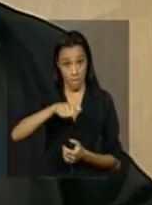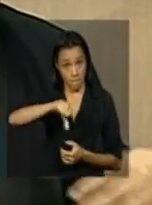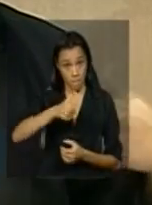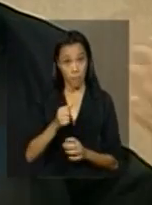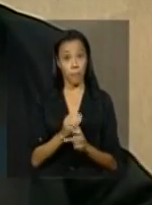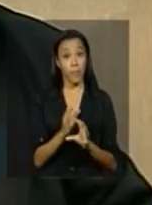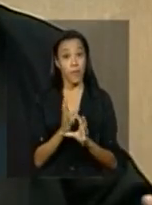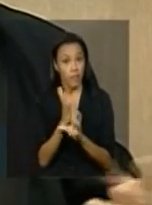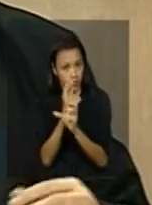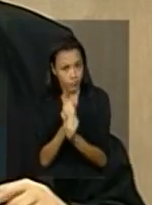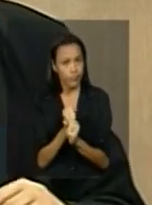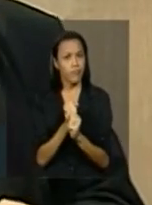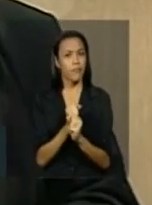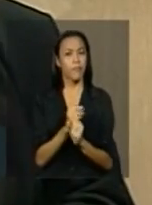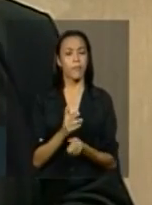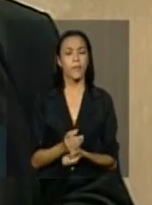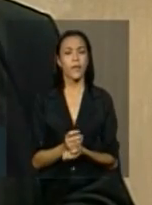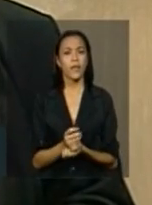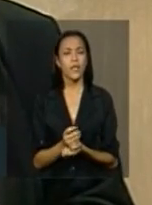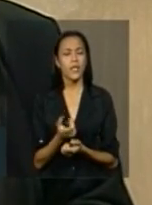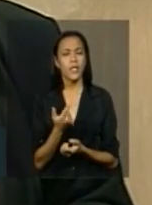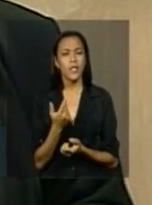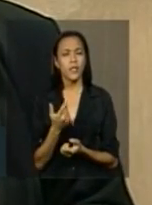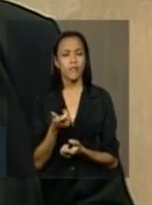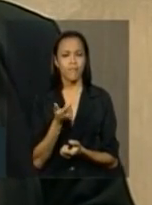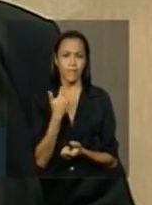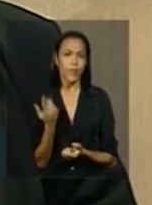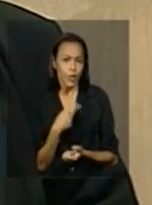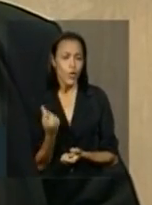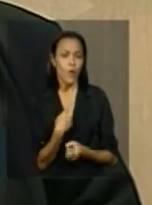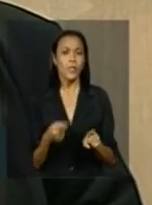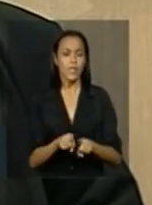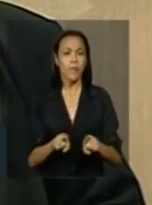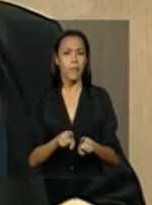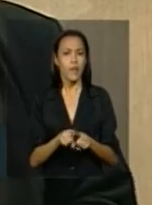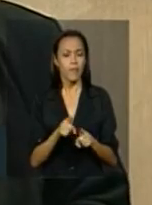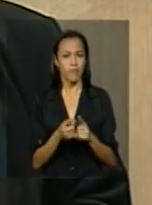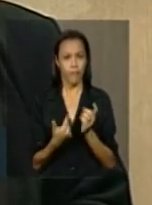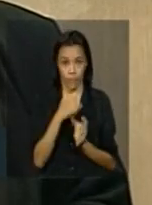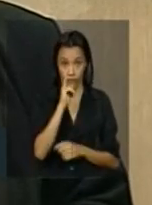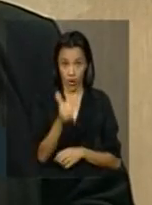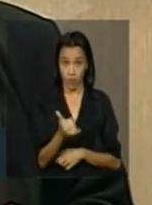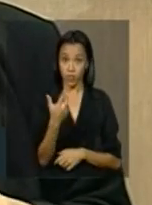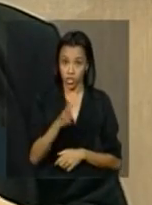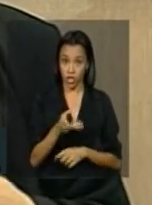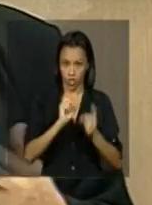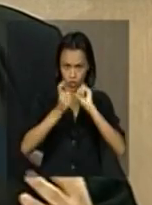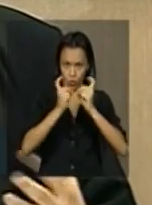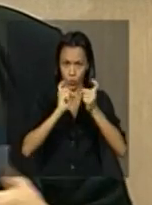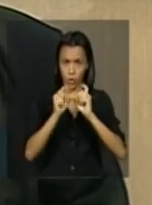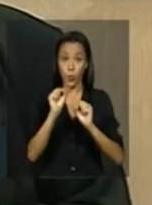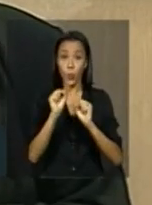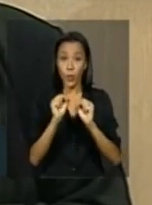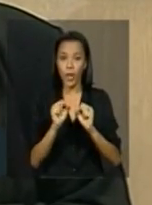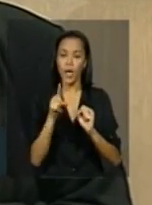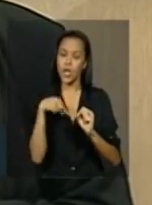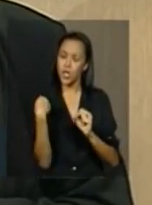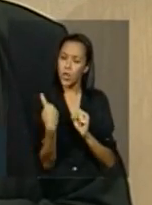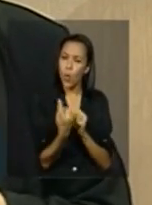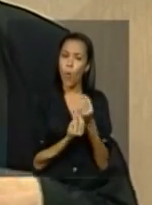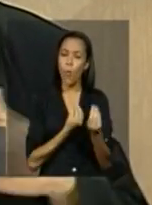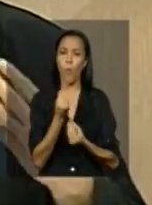e os desafios que são postos à mesa e um dos aspectos que que também nós colocamos e tá em discussão é exatamente o mecanismo que nós